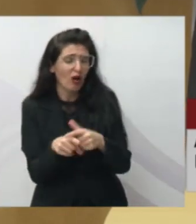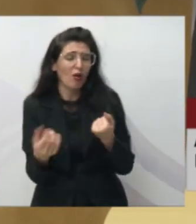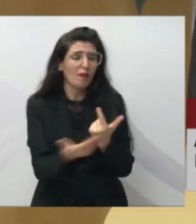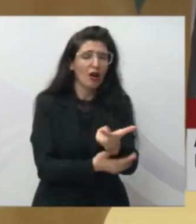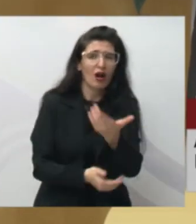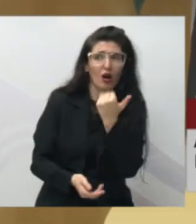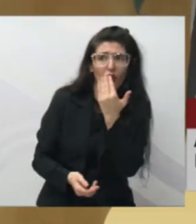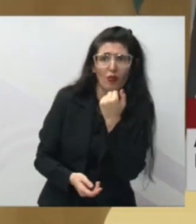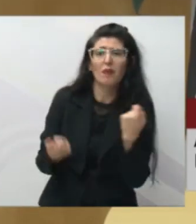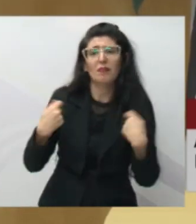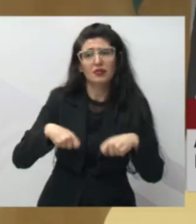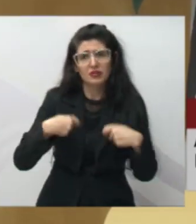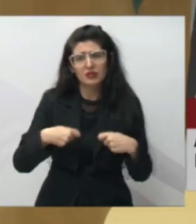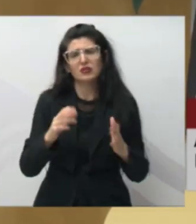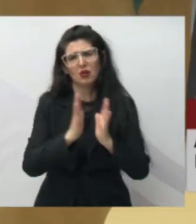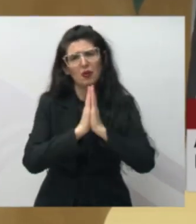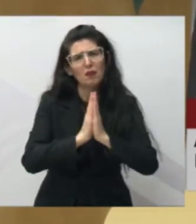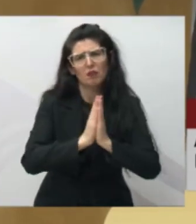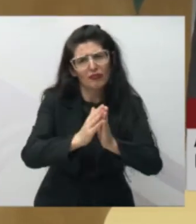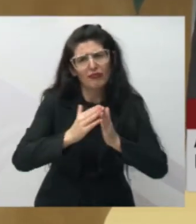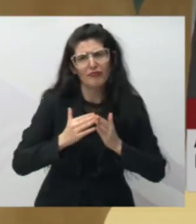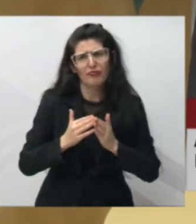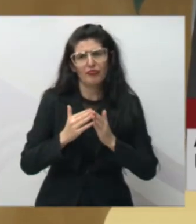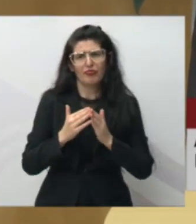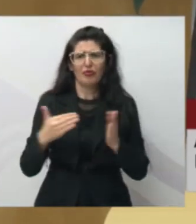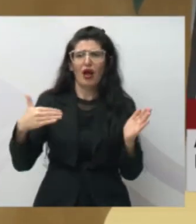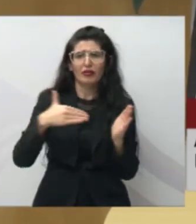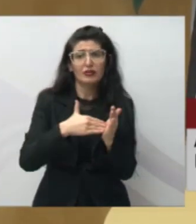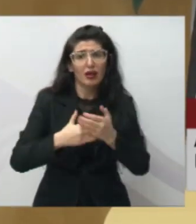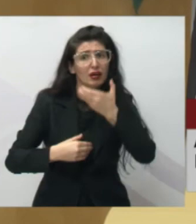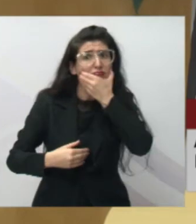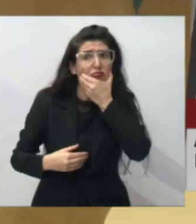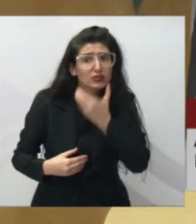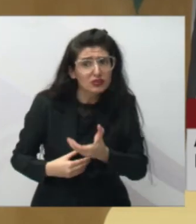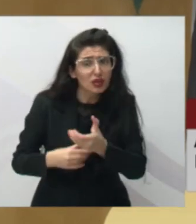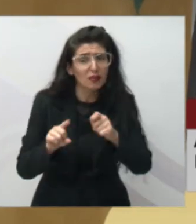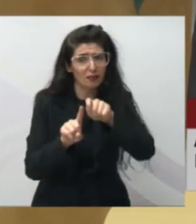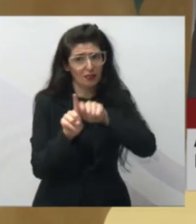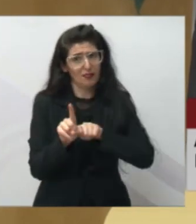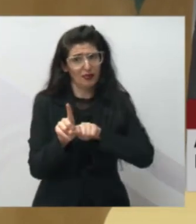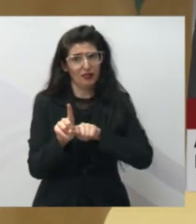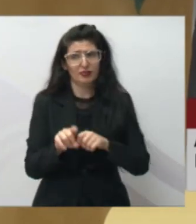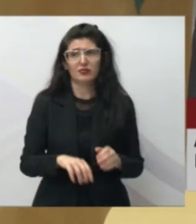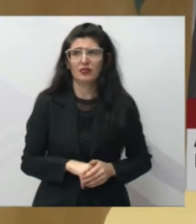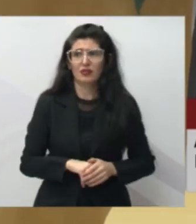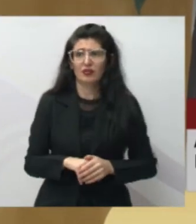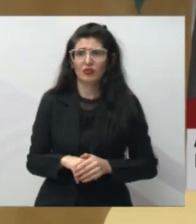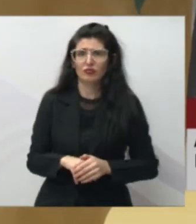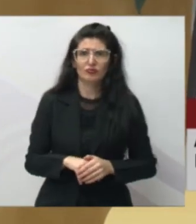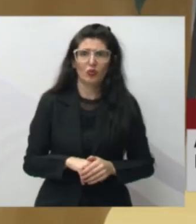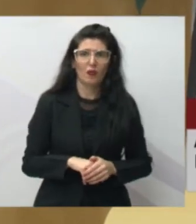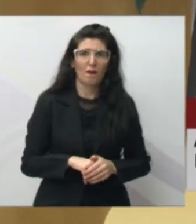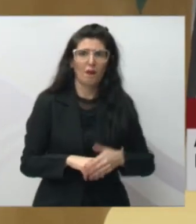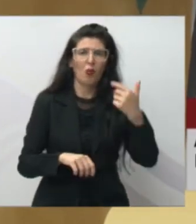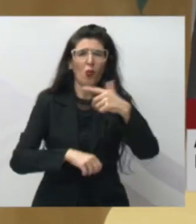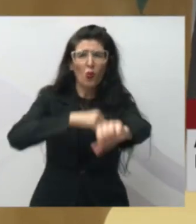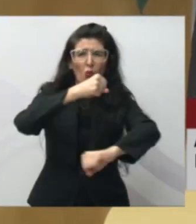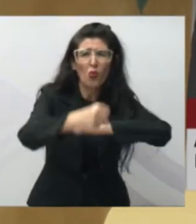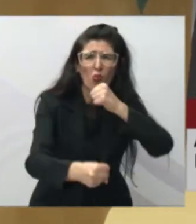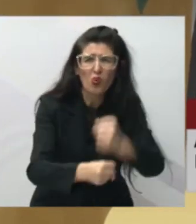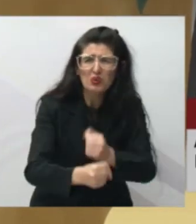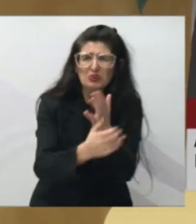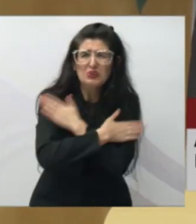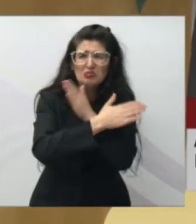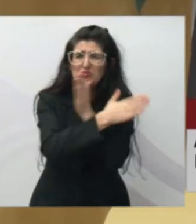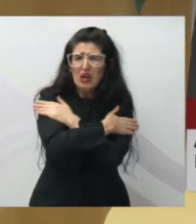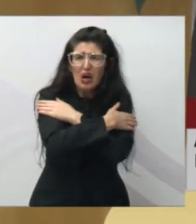aqui dentro. Ainda mais um período que atravessamos aí, onde a gente fala para as pessoas, a gente sabe que vai ter um desemprego danado, doutor Rodrigo, nesse Brasil, nesse